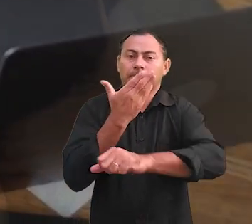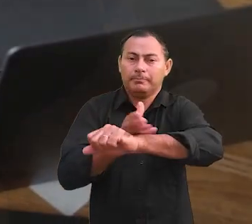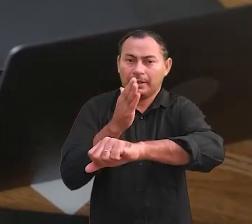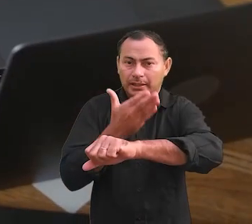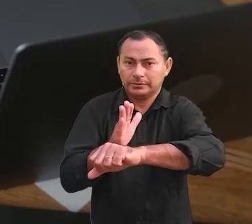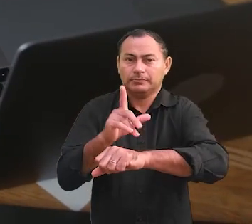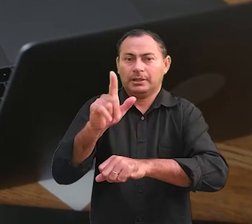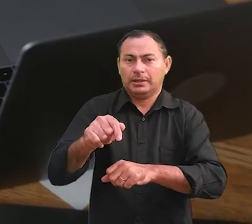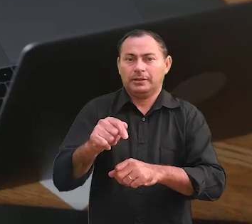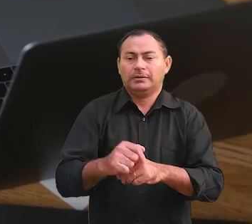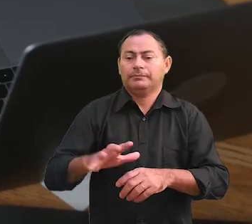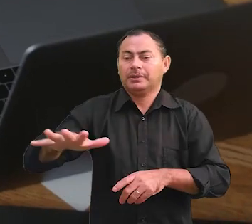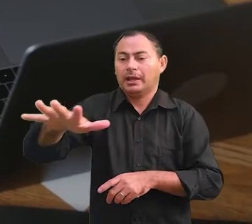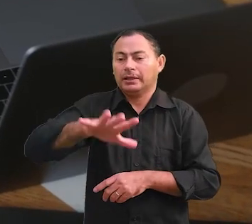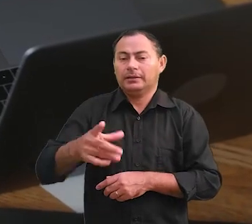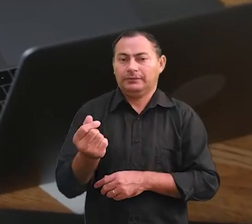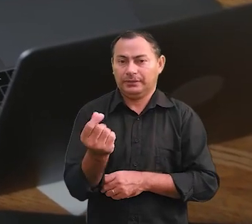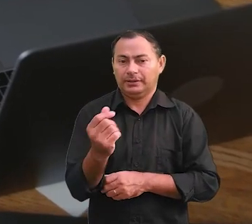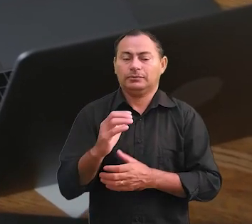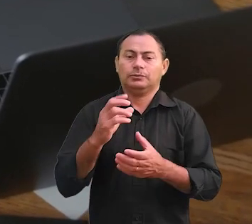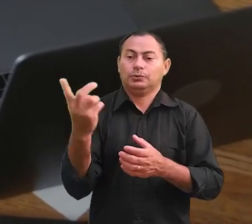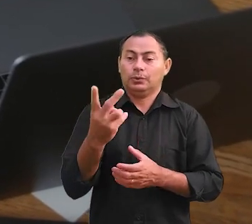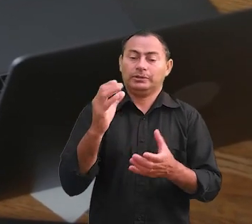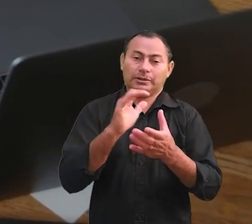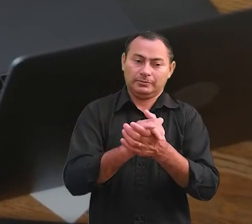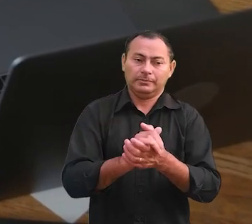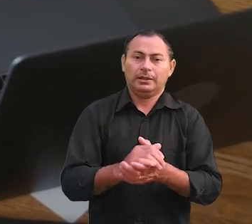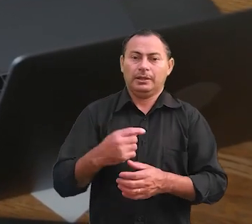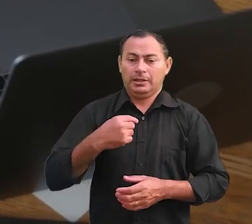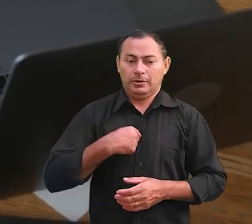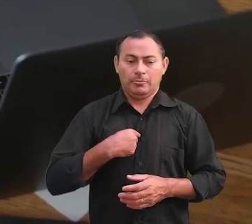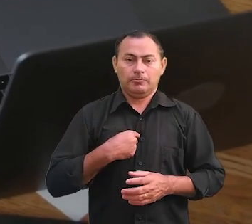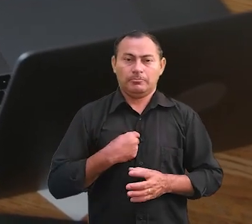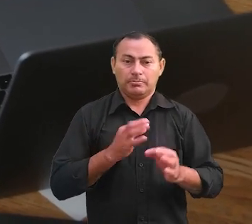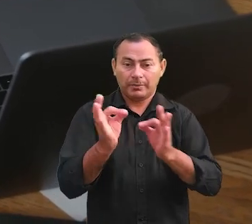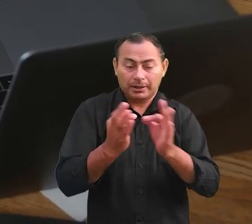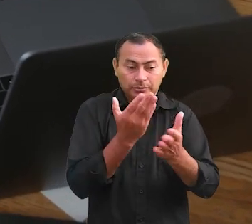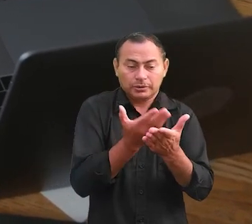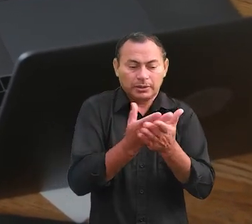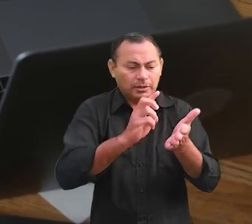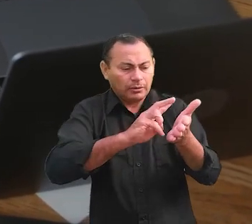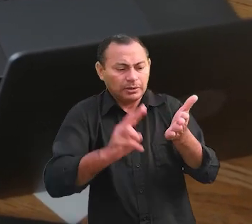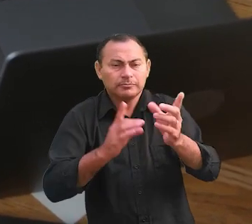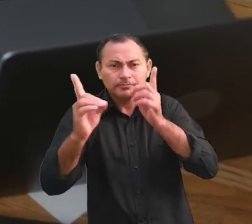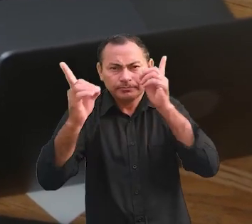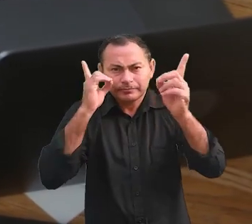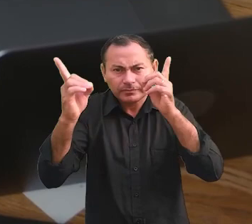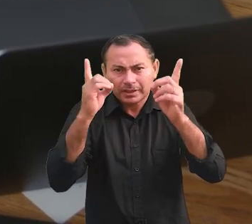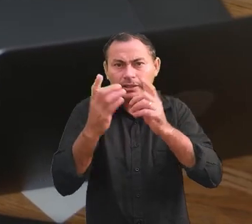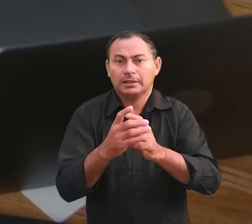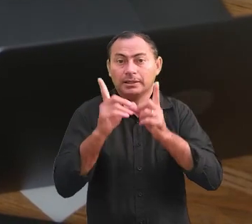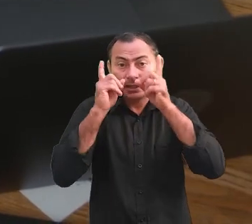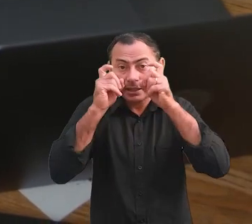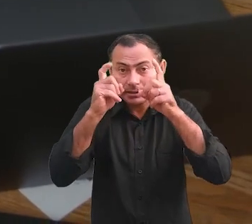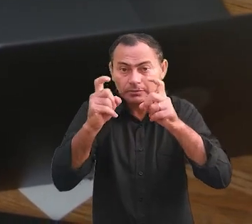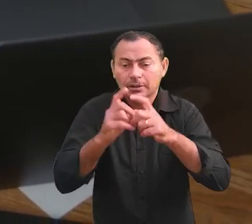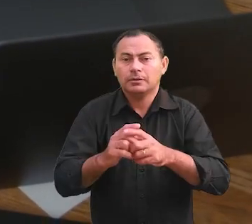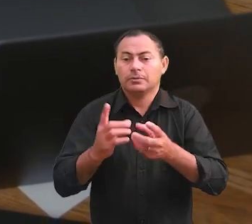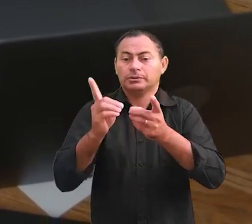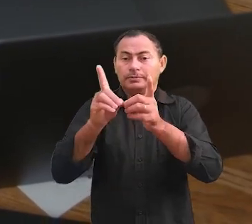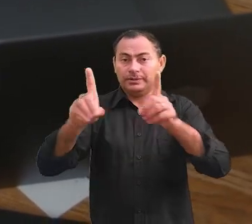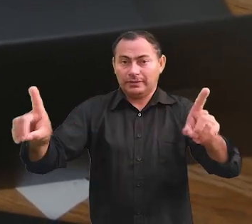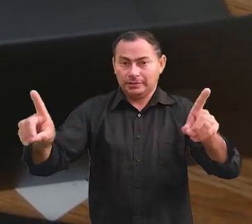exemplo bem prático disso é a área financeira do casal enquanto eu preparava esses tudo Lia alguns dados muito